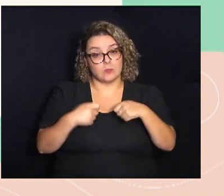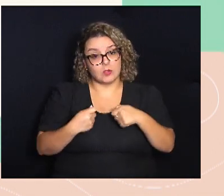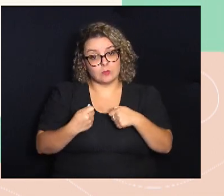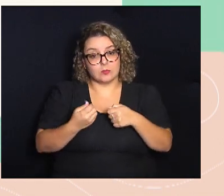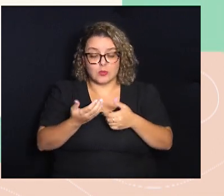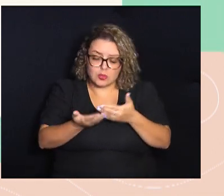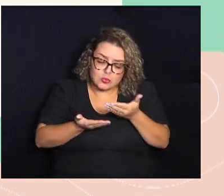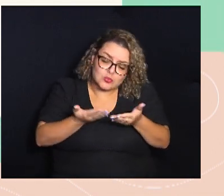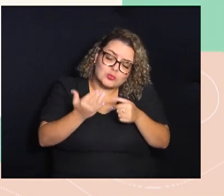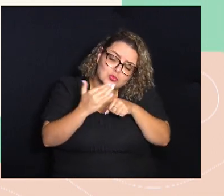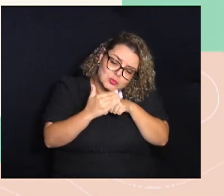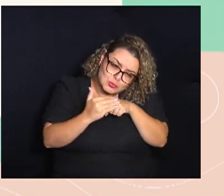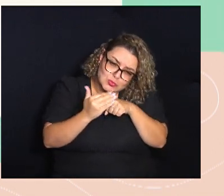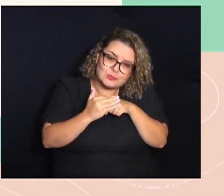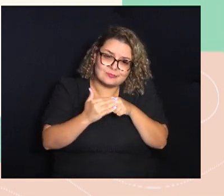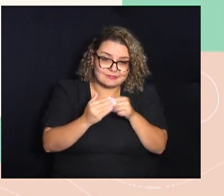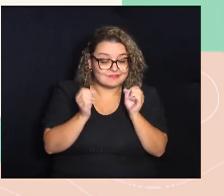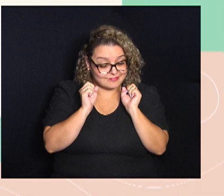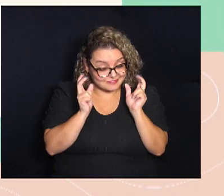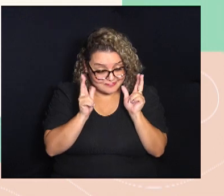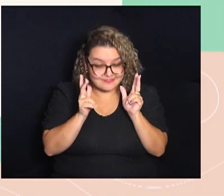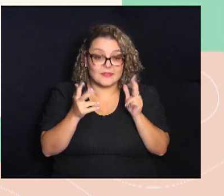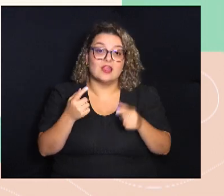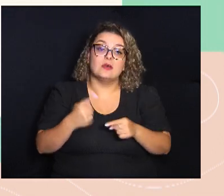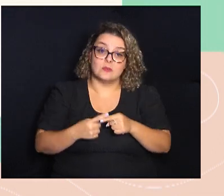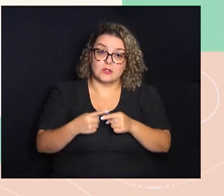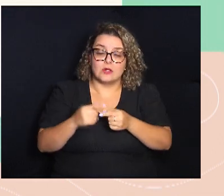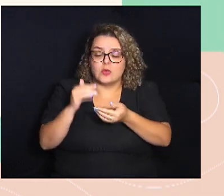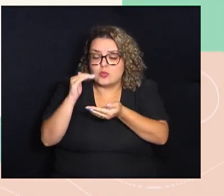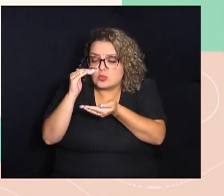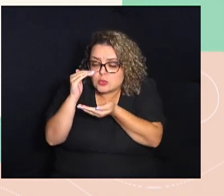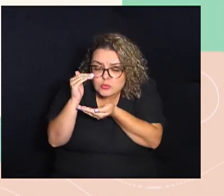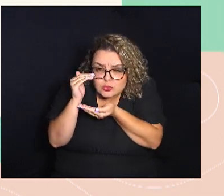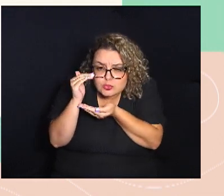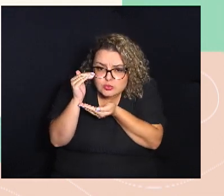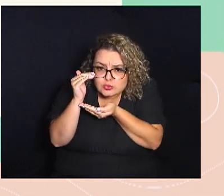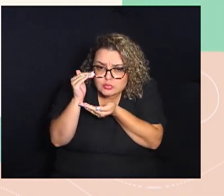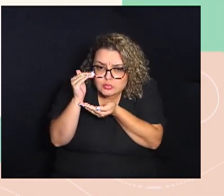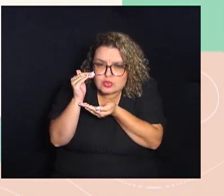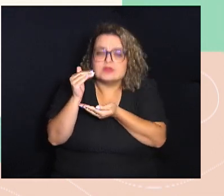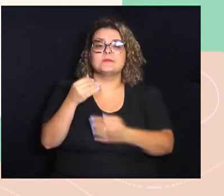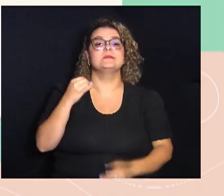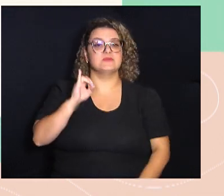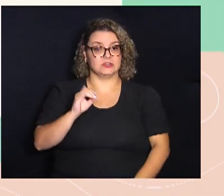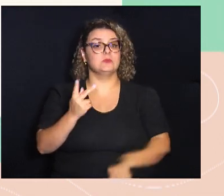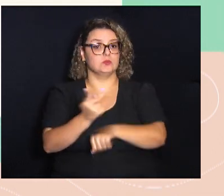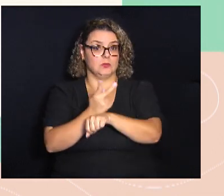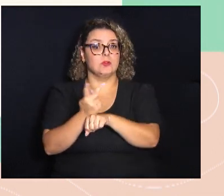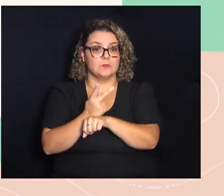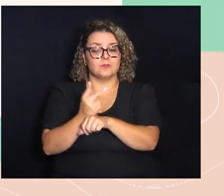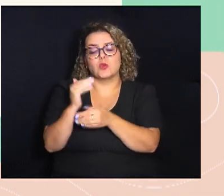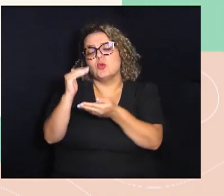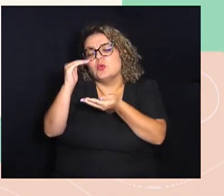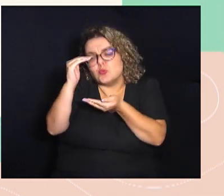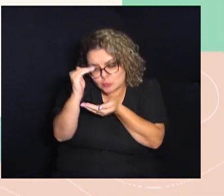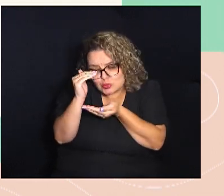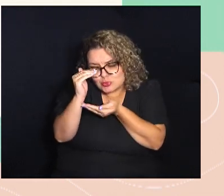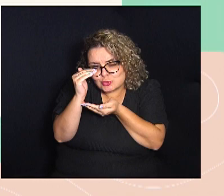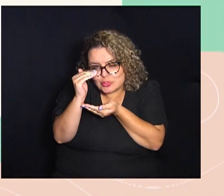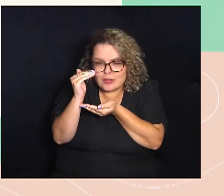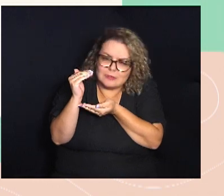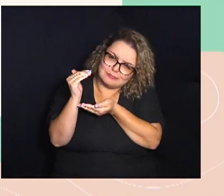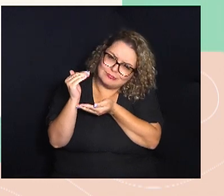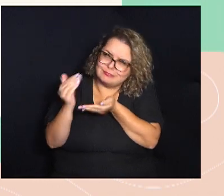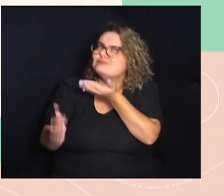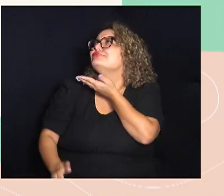muito carinho e atenção, porque ele ainda é muito pequeno. Se você está procurando um filhotinho, esse cãozinho